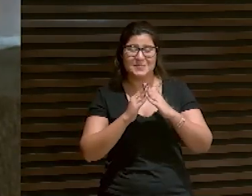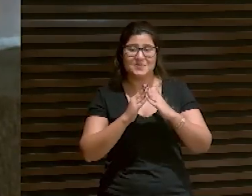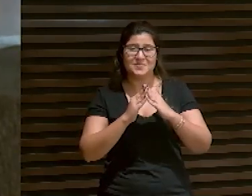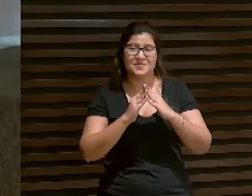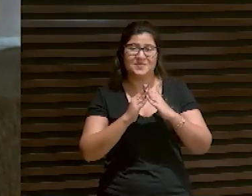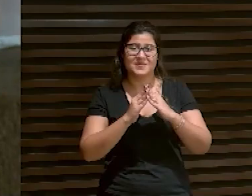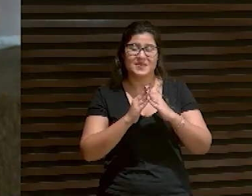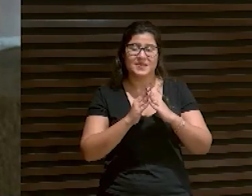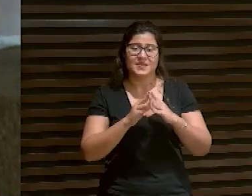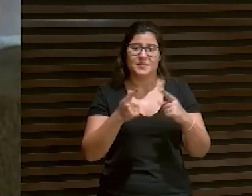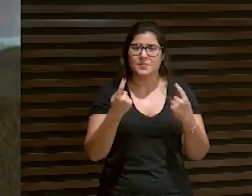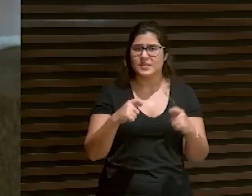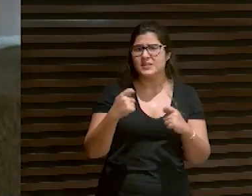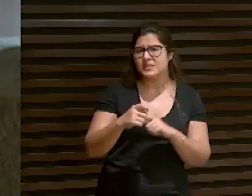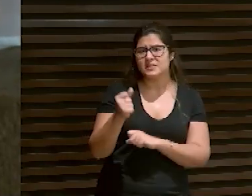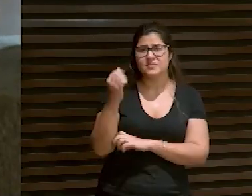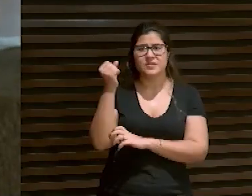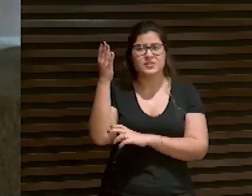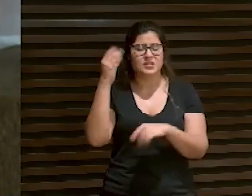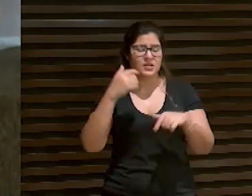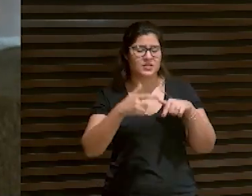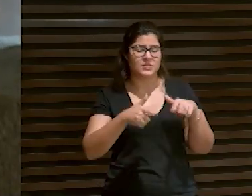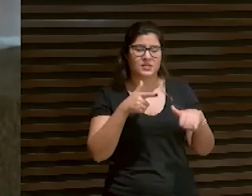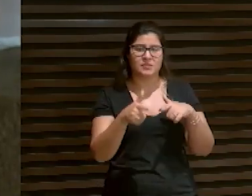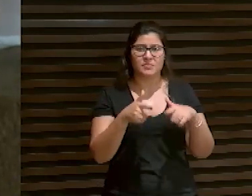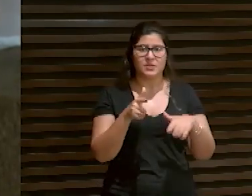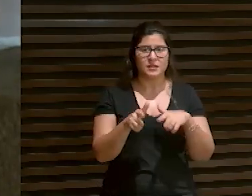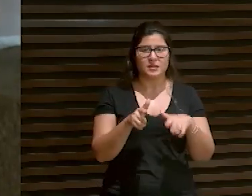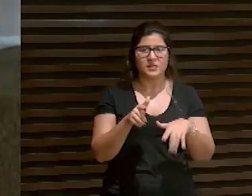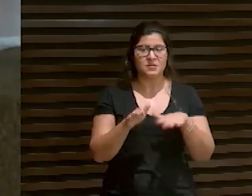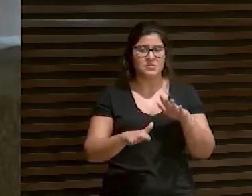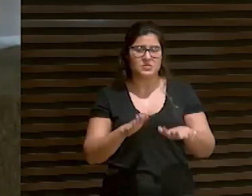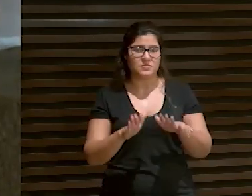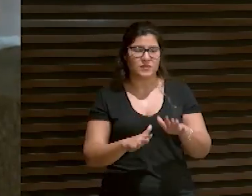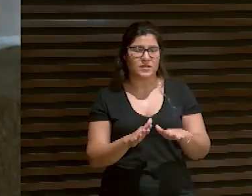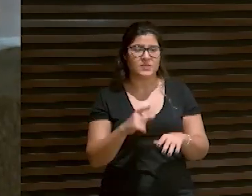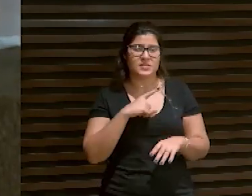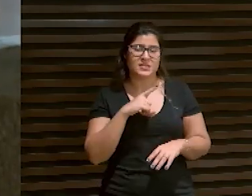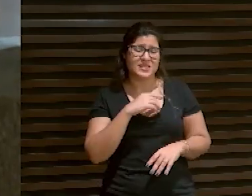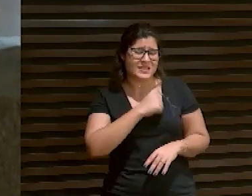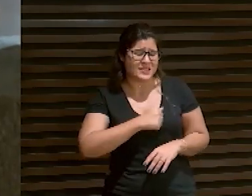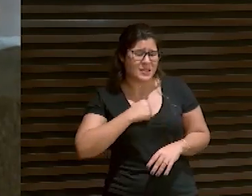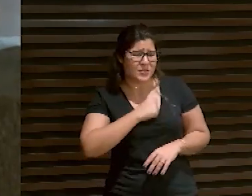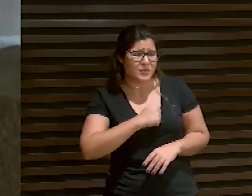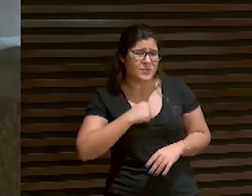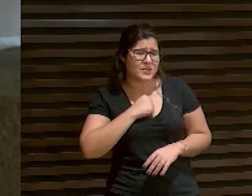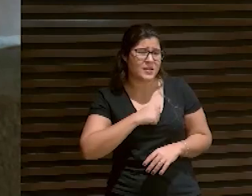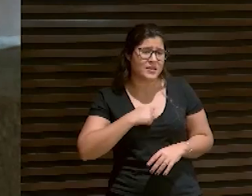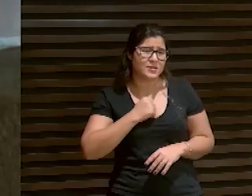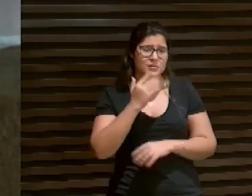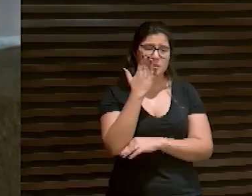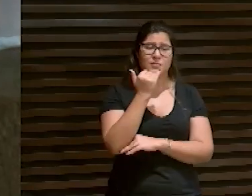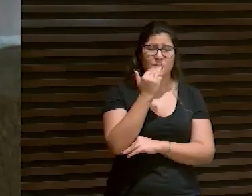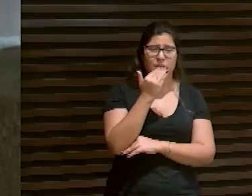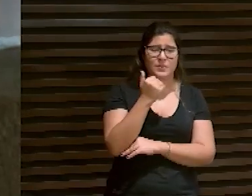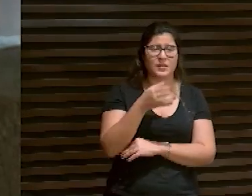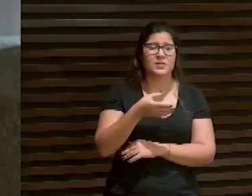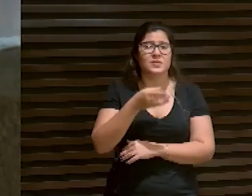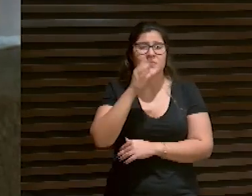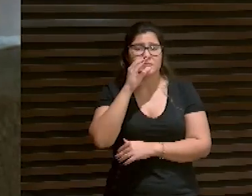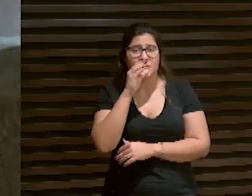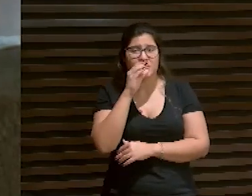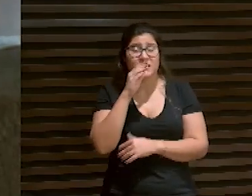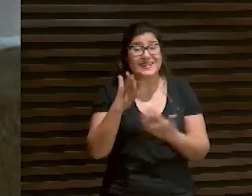que viajar para trabalho, tem que viajar para poder fazer alguma coisa, e você tem saudade da comida, tem saudade da bebida, tem saudade